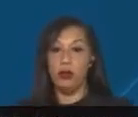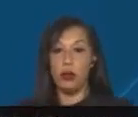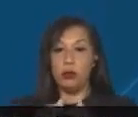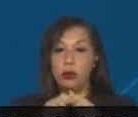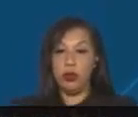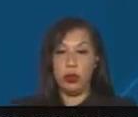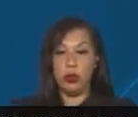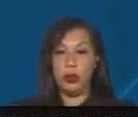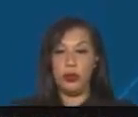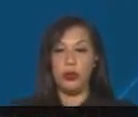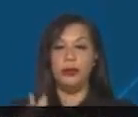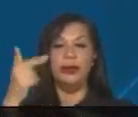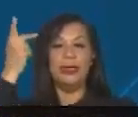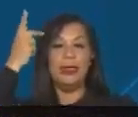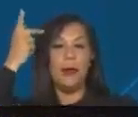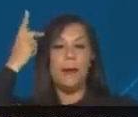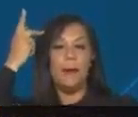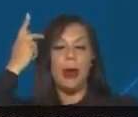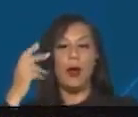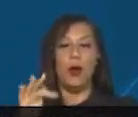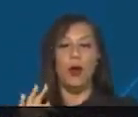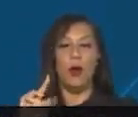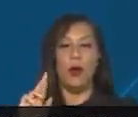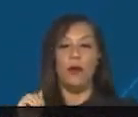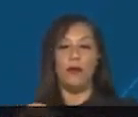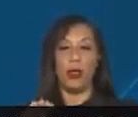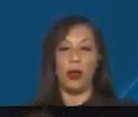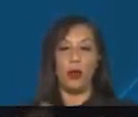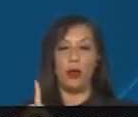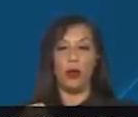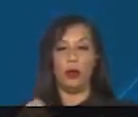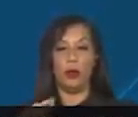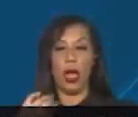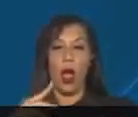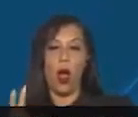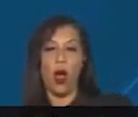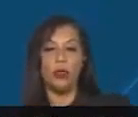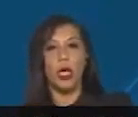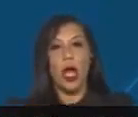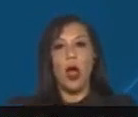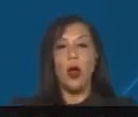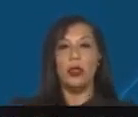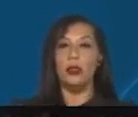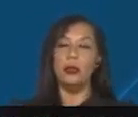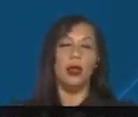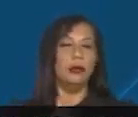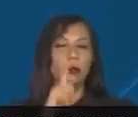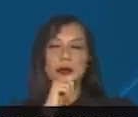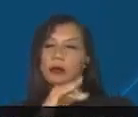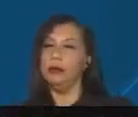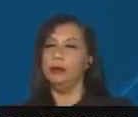também na grande São Paulo em Franco da Rocha as ruas do centro foram tomadas pela água foram